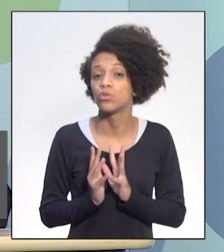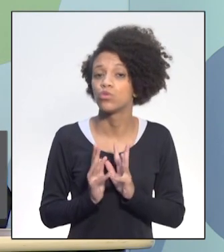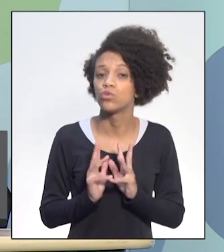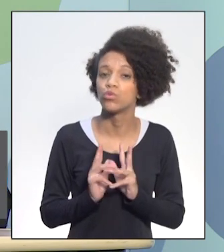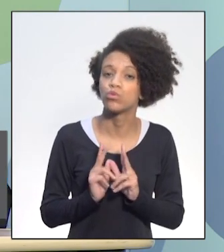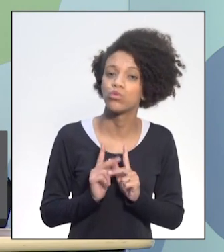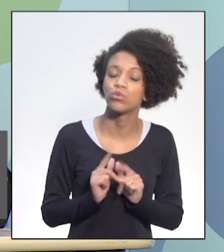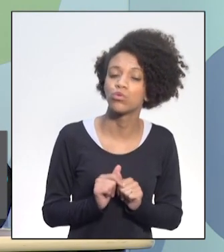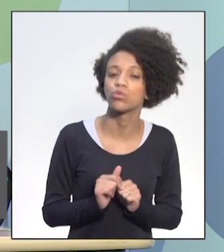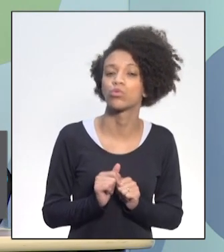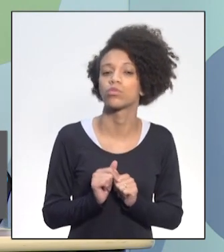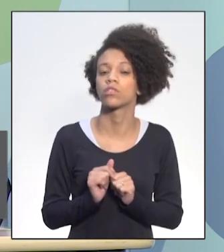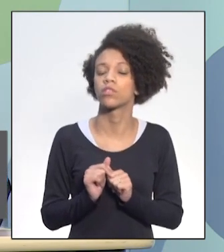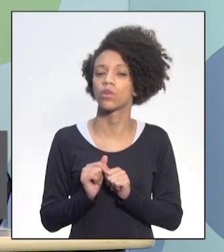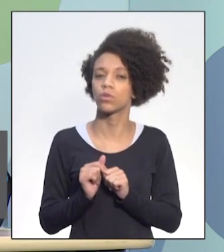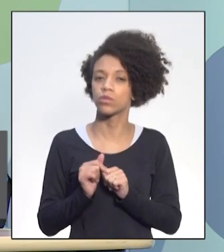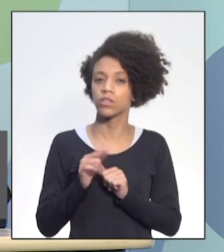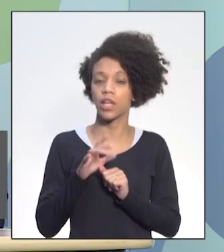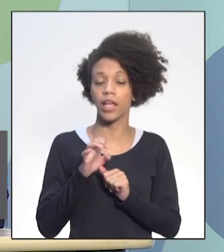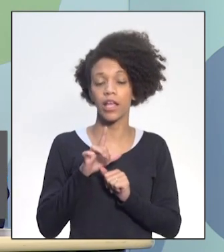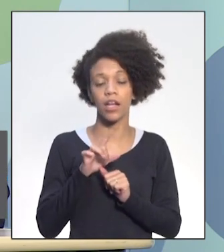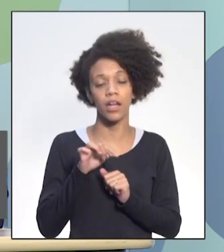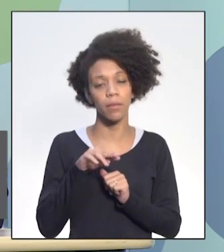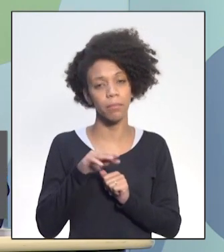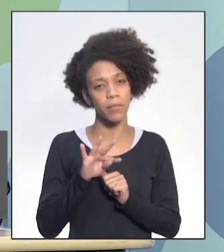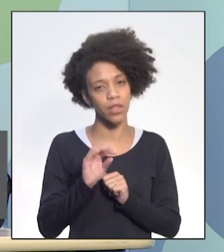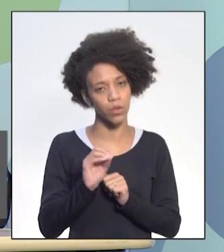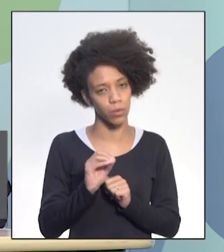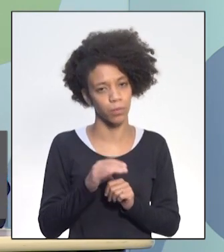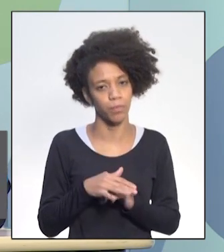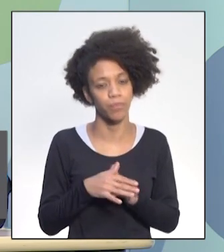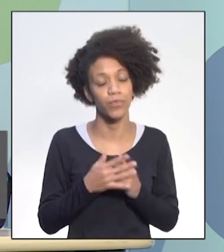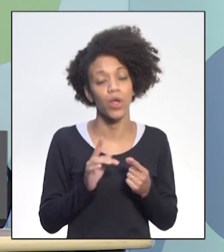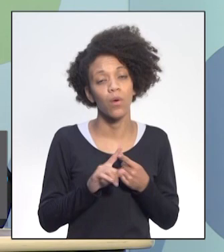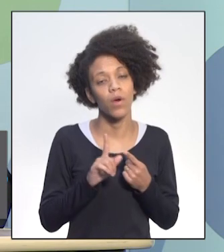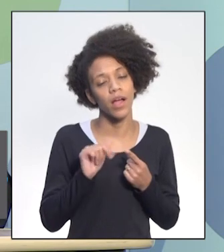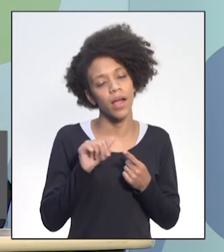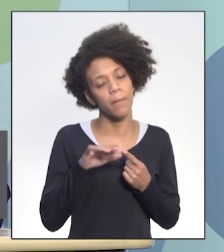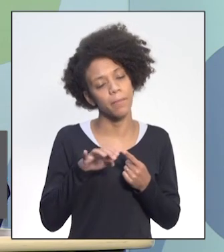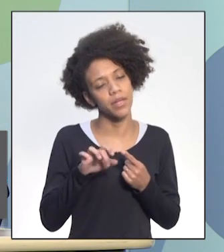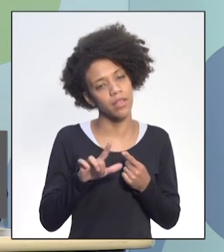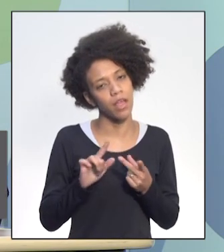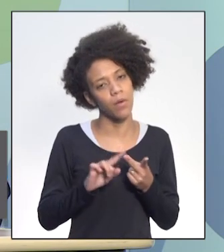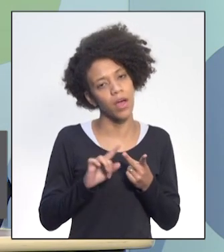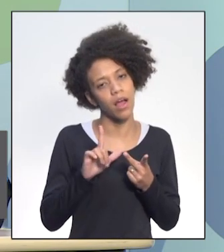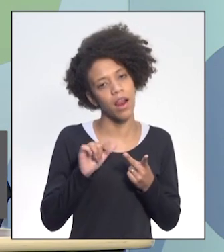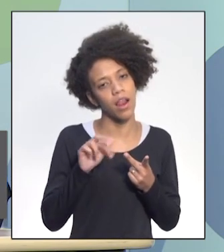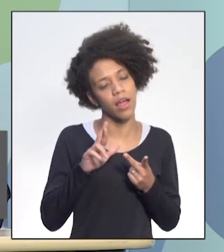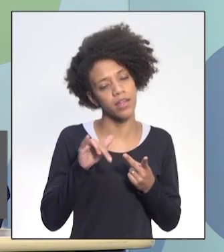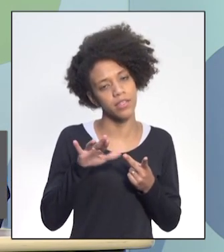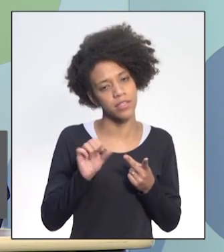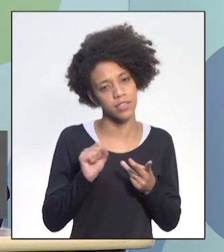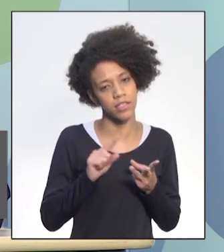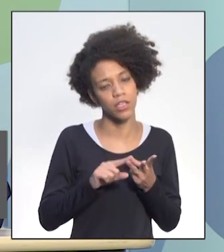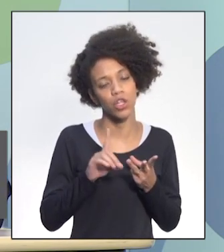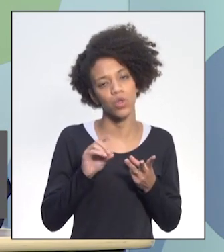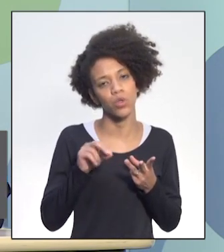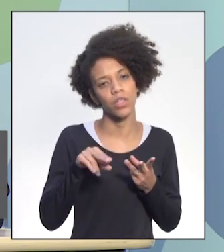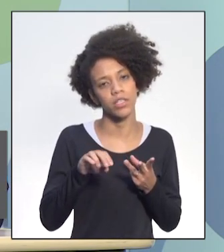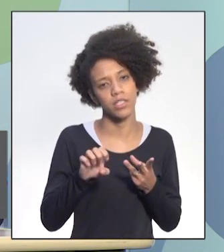as substâncias que são ácidas, tá? O Gabriel Reis, a Larisa Rosa e o